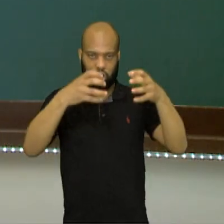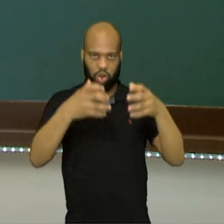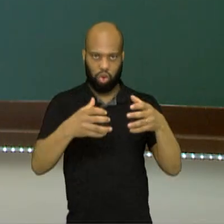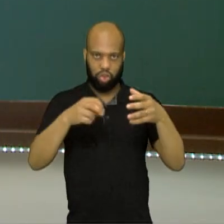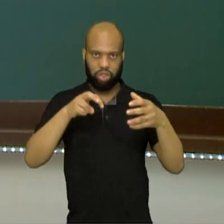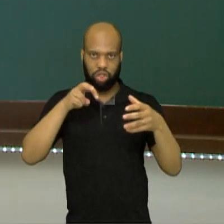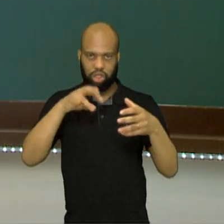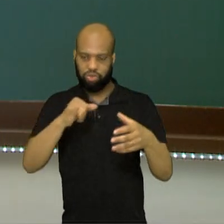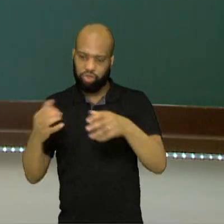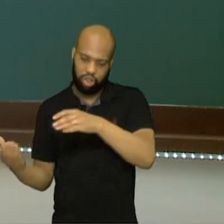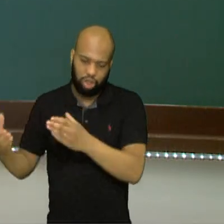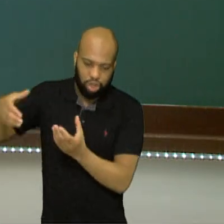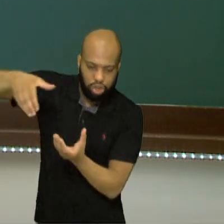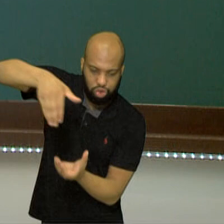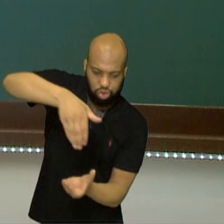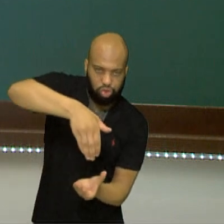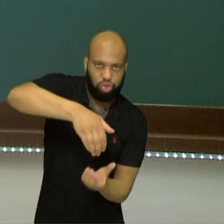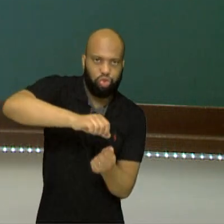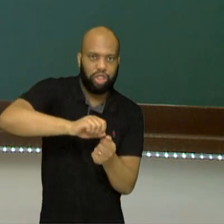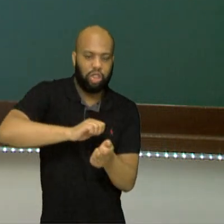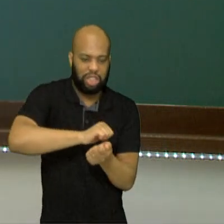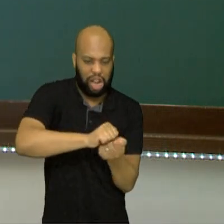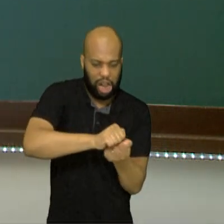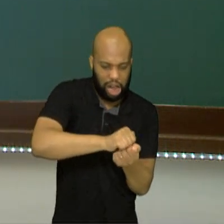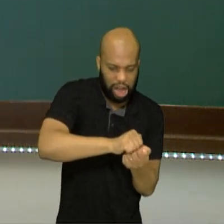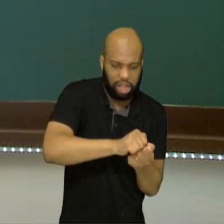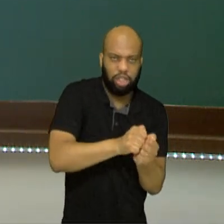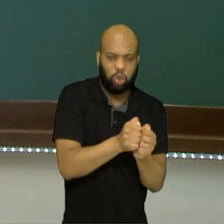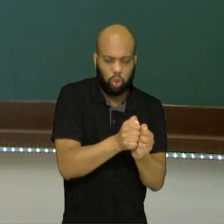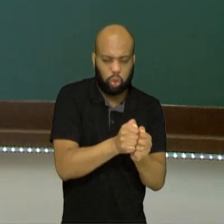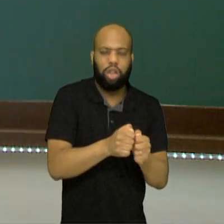os fornos para assar os pães, né? E o manso